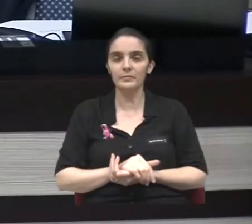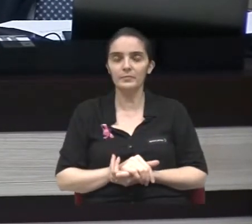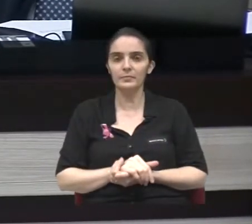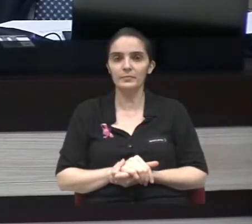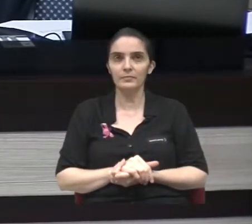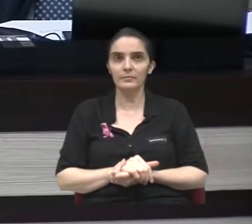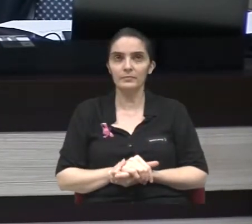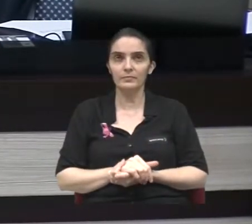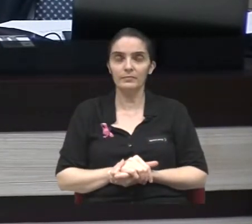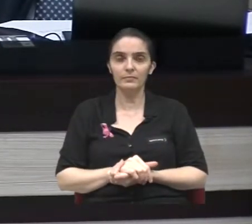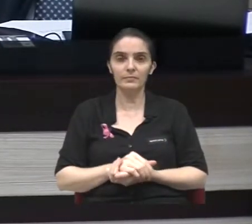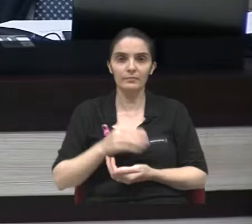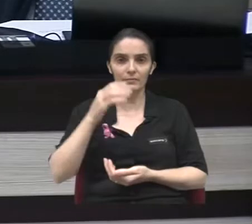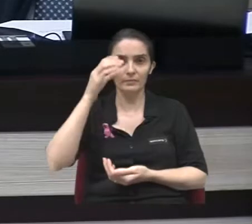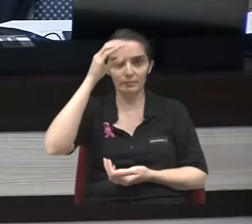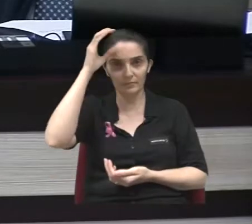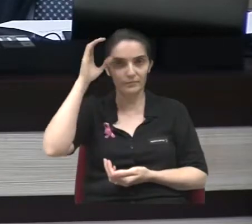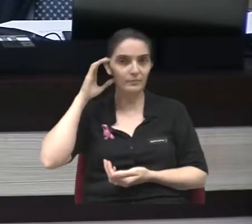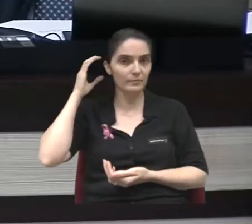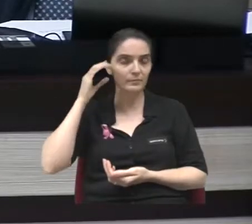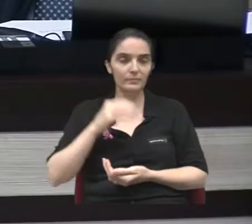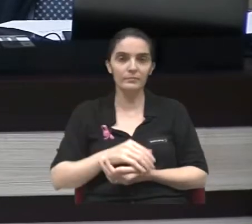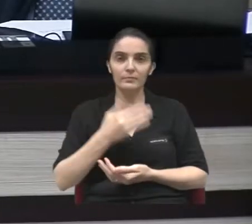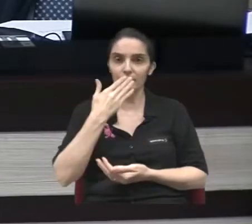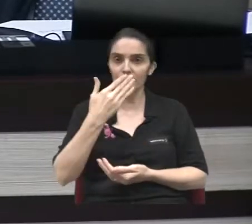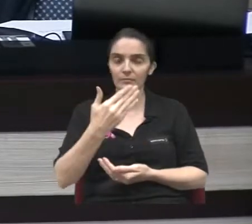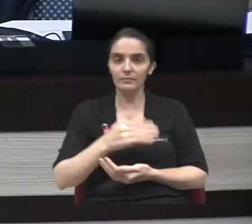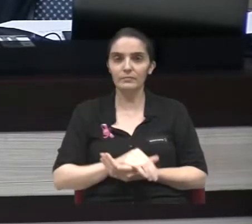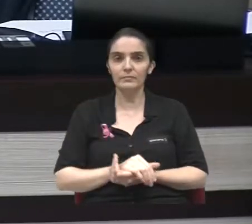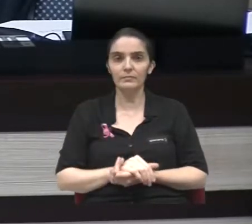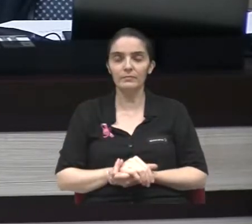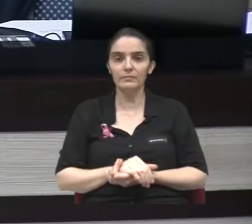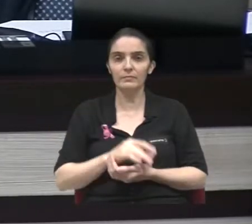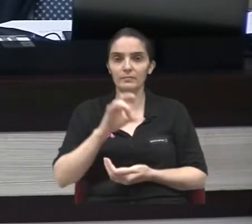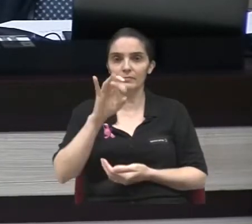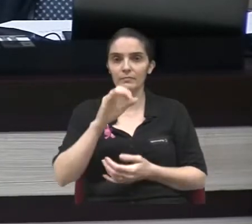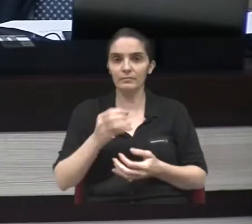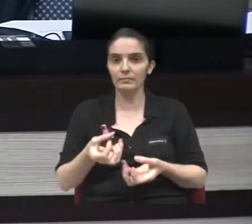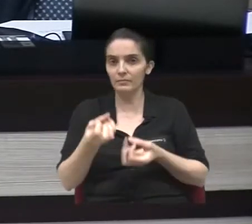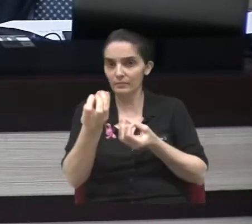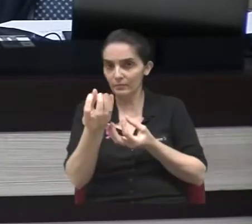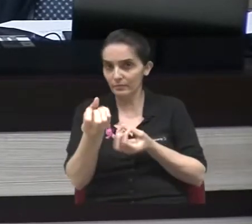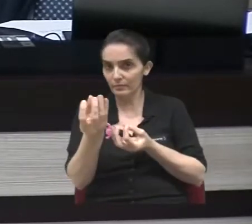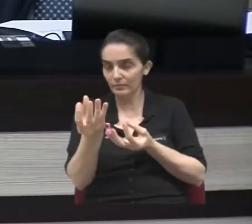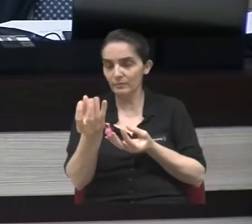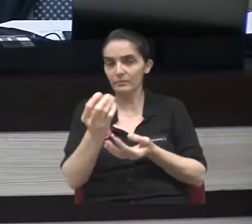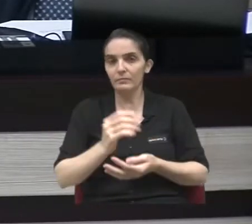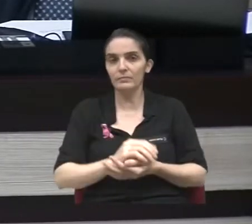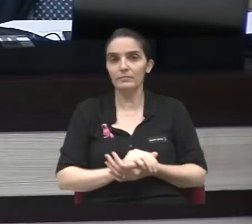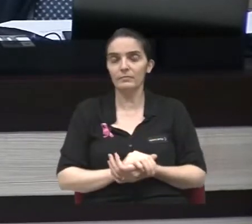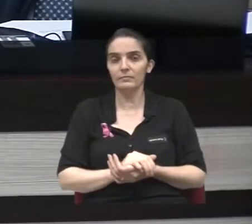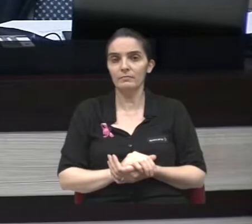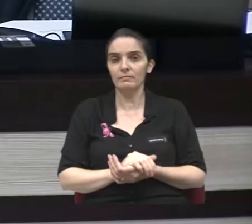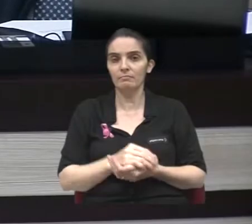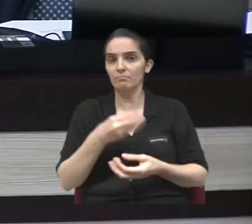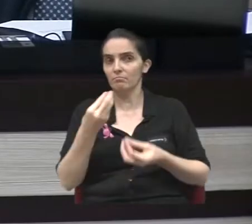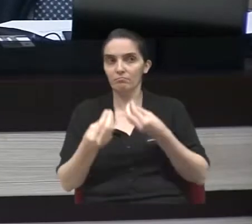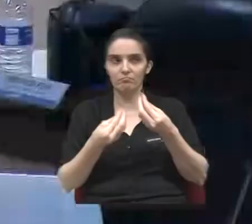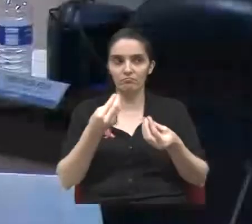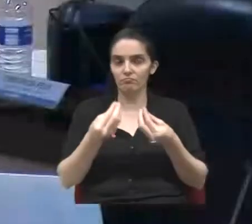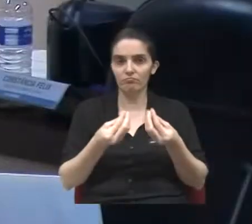de ordem, vereadora. Apenas para informar, como eu não ouvi o presidente tornando